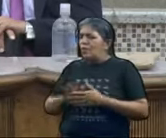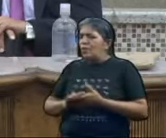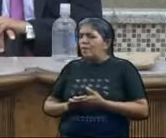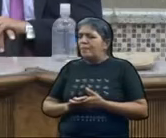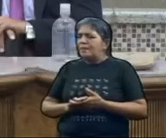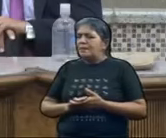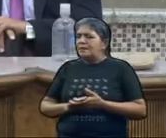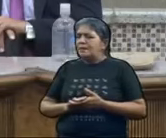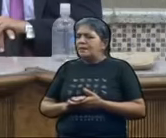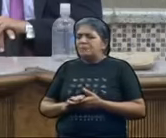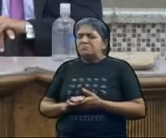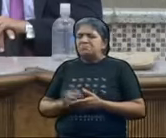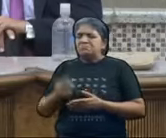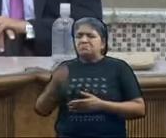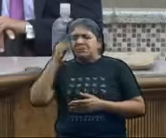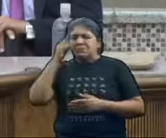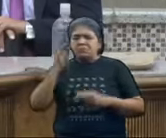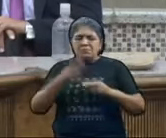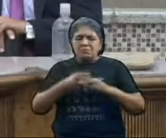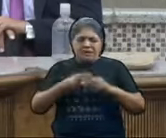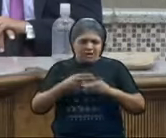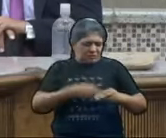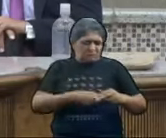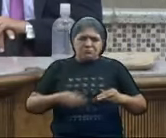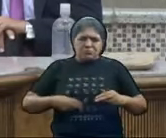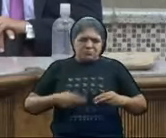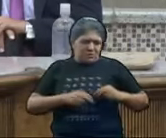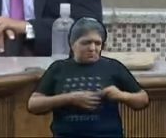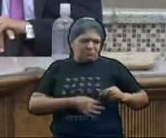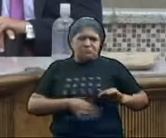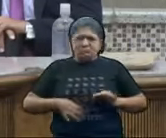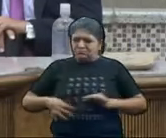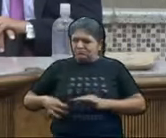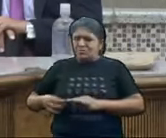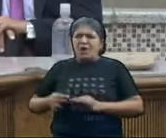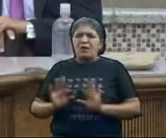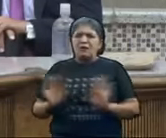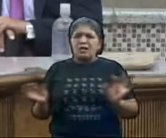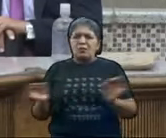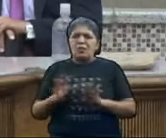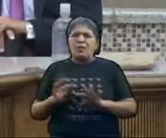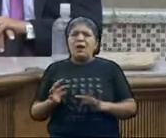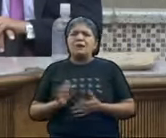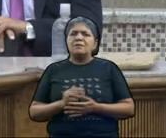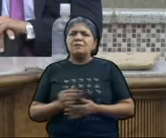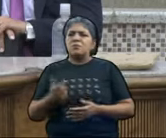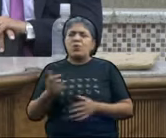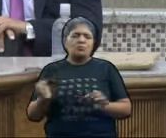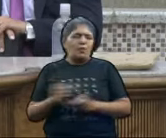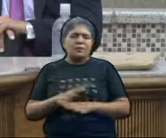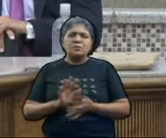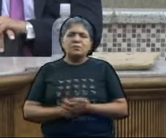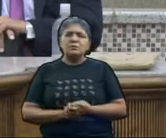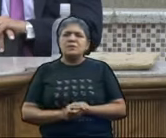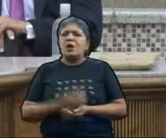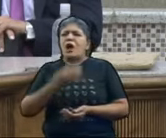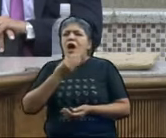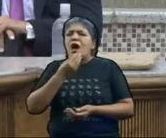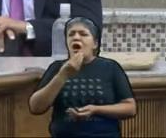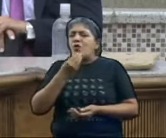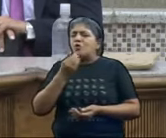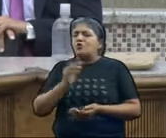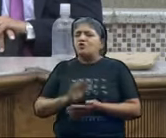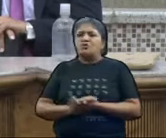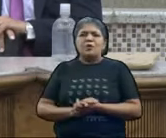Como médico eu vi que estava fora de perigo. Quando estava terminando a cirurgia, quase tudo pronto, o rapaz já estava acordado. O